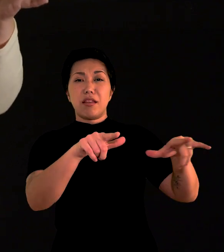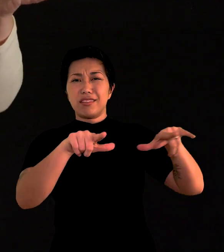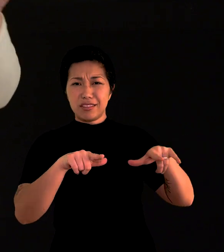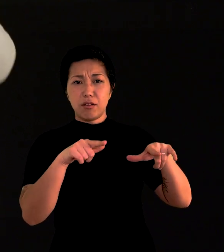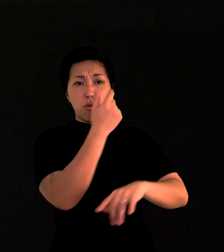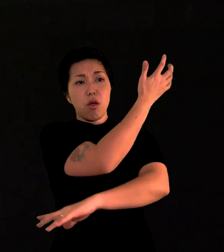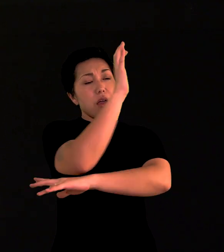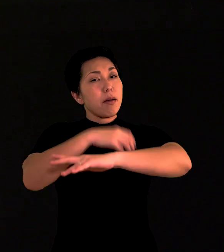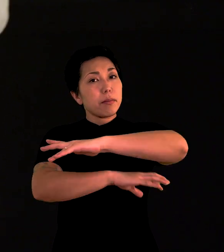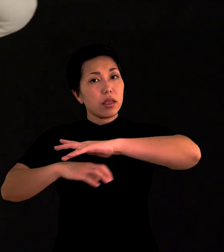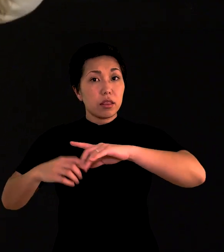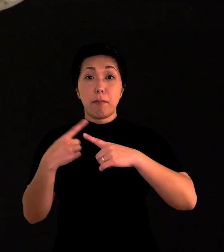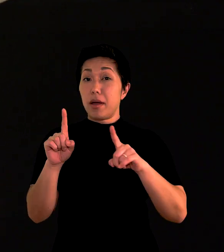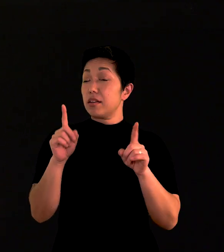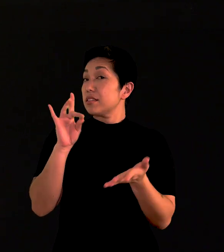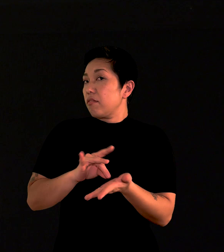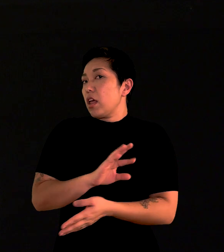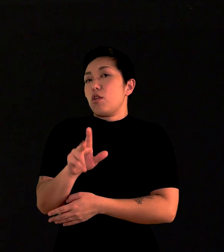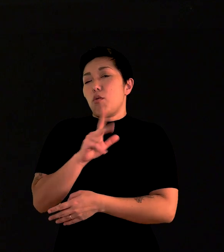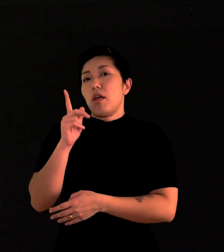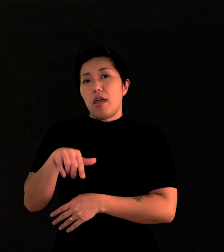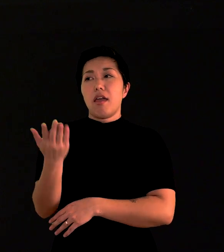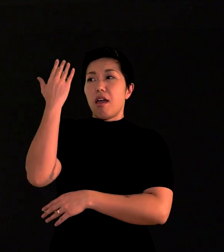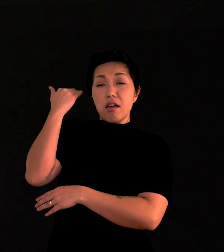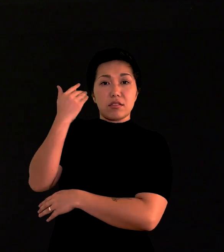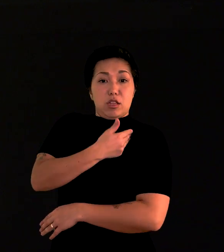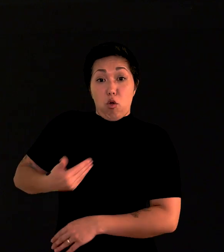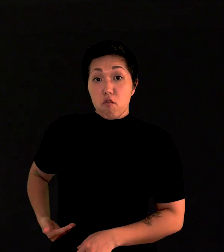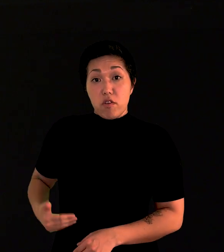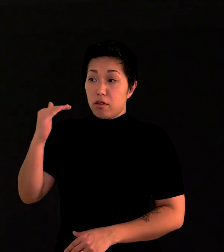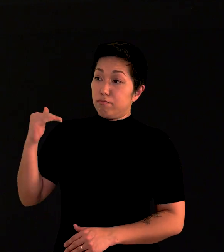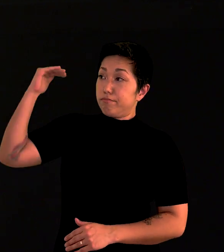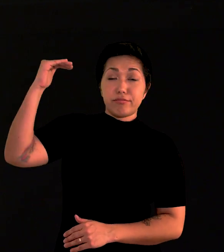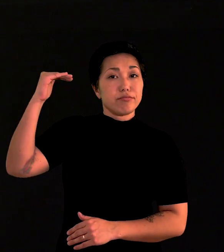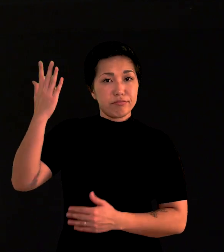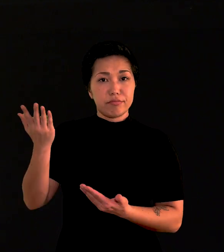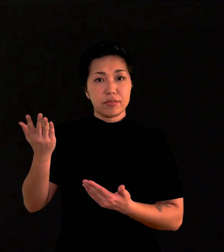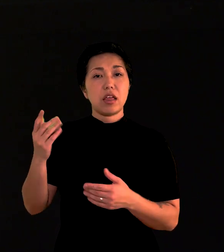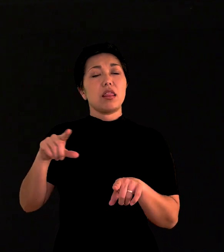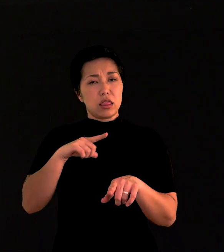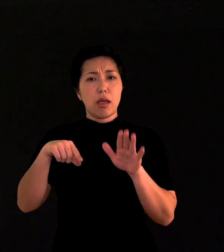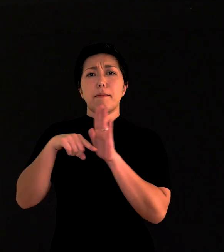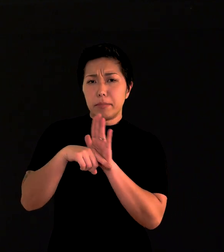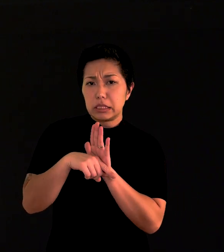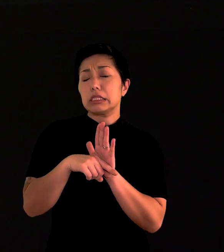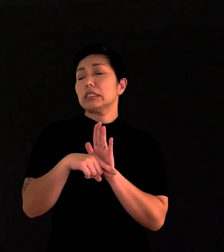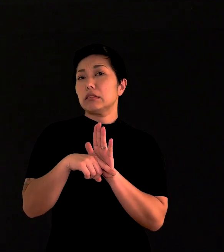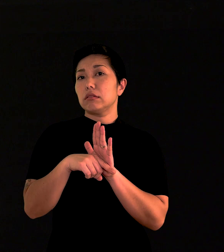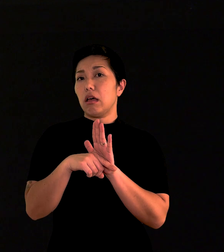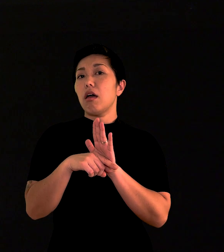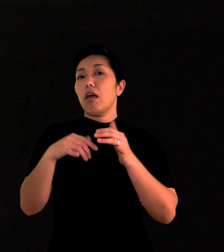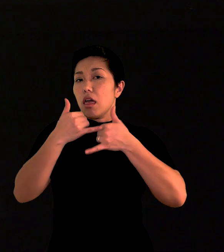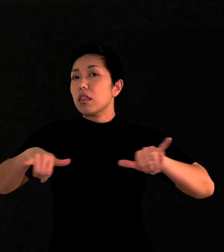aí parece que é o licenciamento ambiental, mas não, é um processo que sai inclusive lá da autarquia do governo, que é a ANEEL, né? Passa